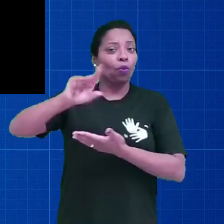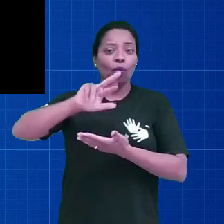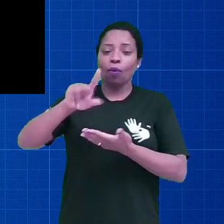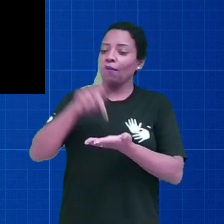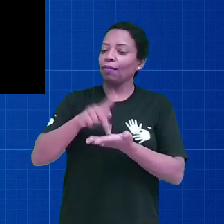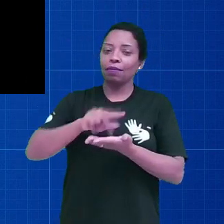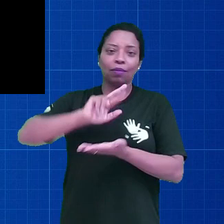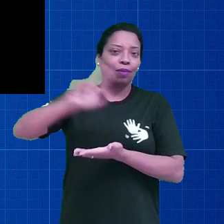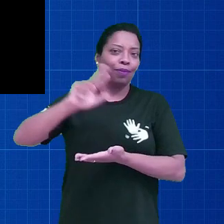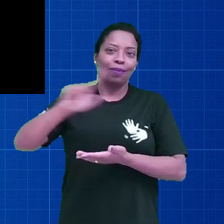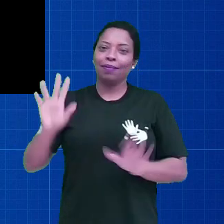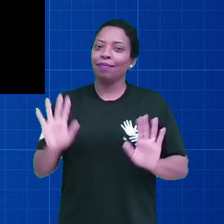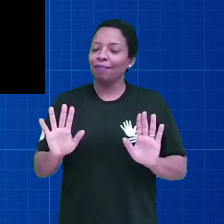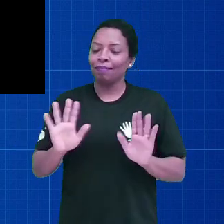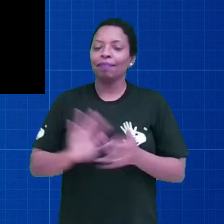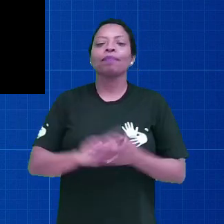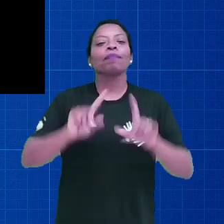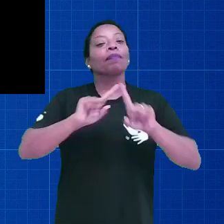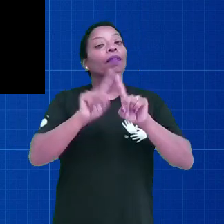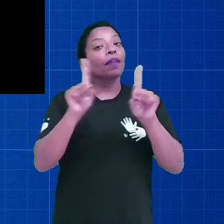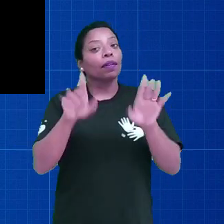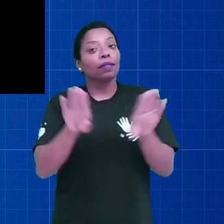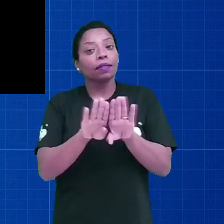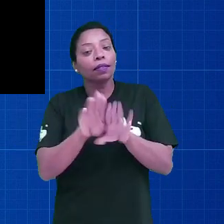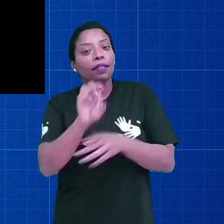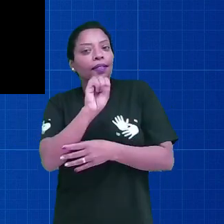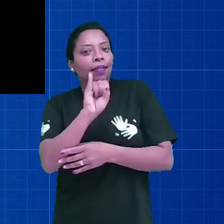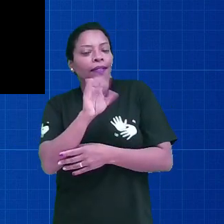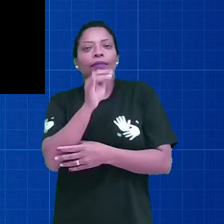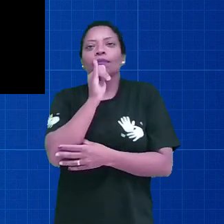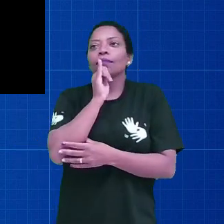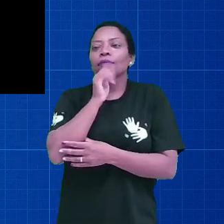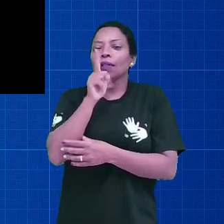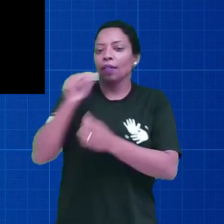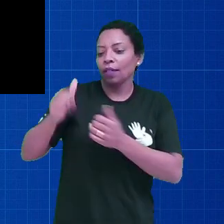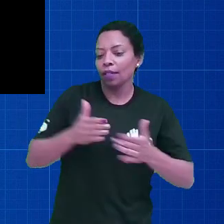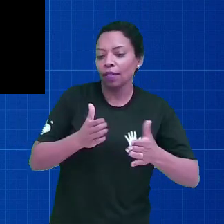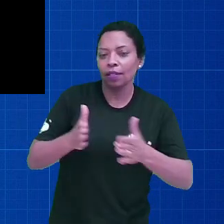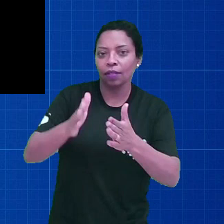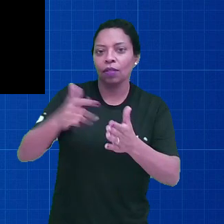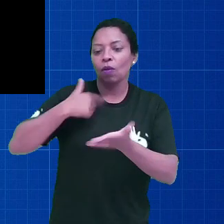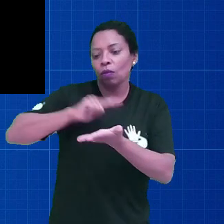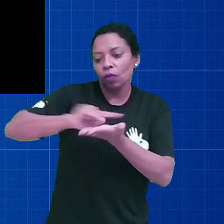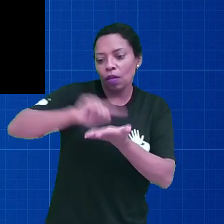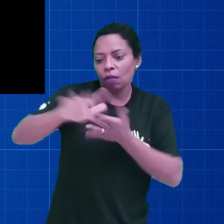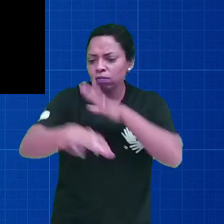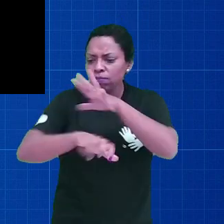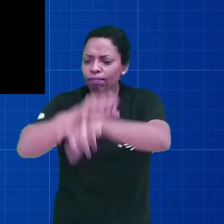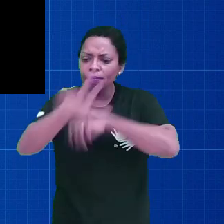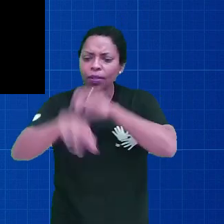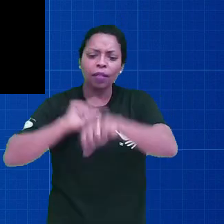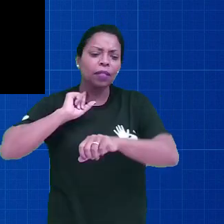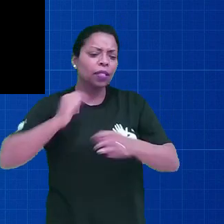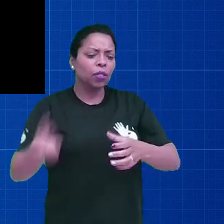mesma forma, se eu descontaminar um rio, ou em muitos casos, onde